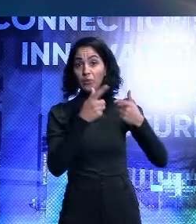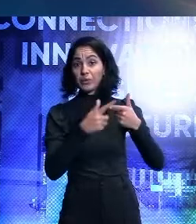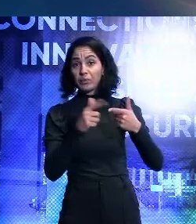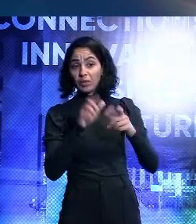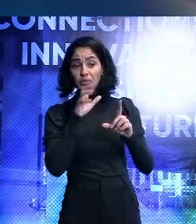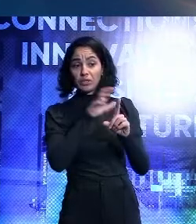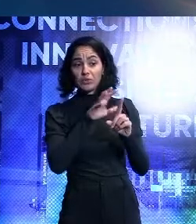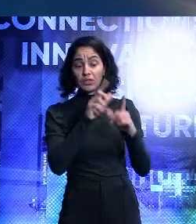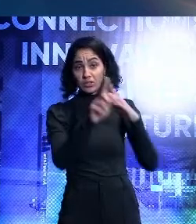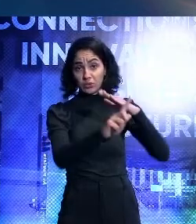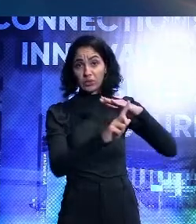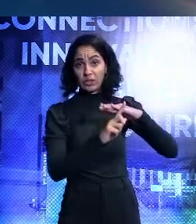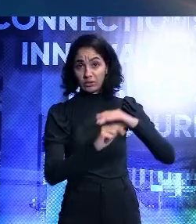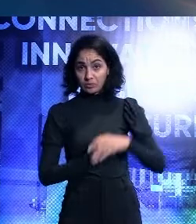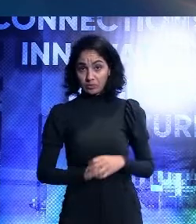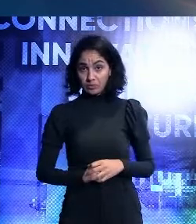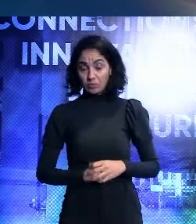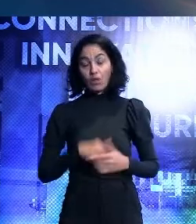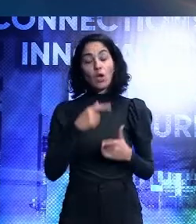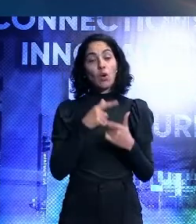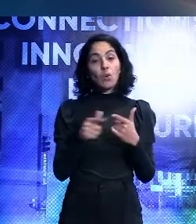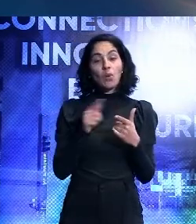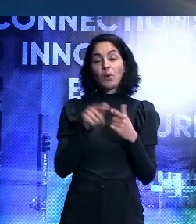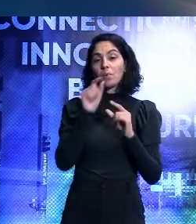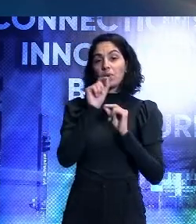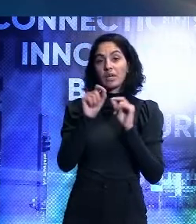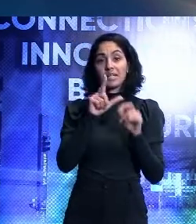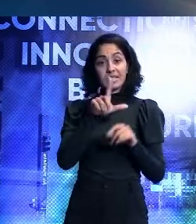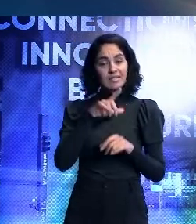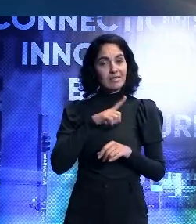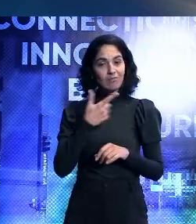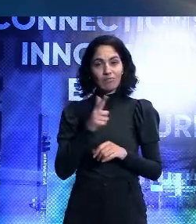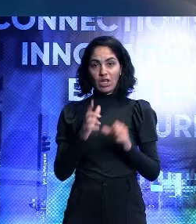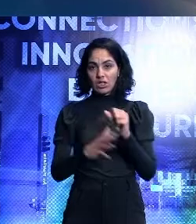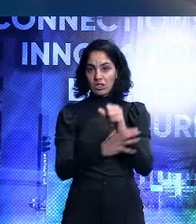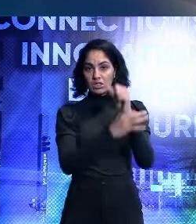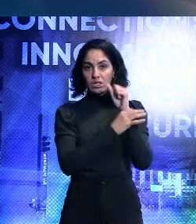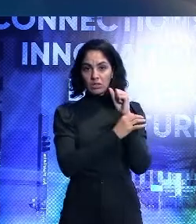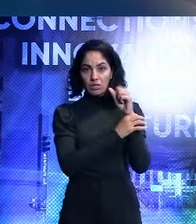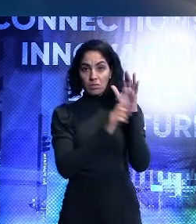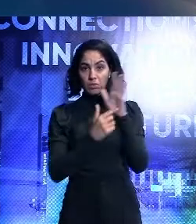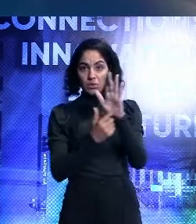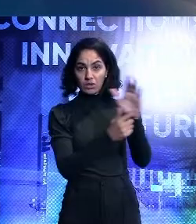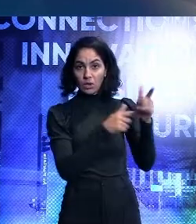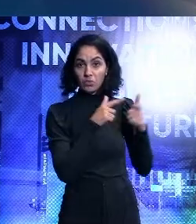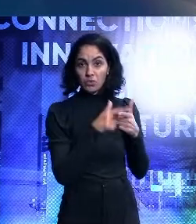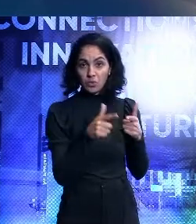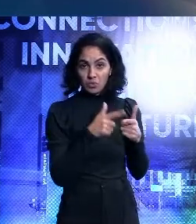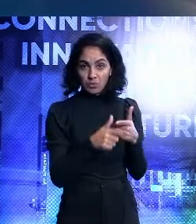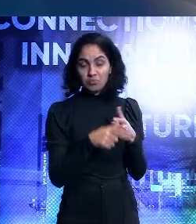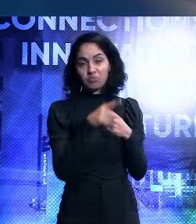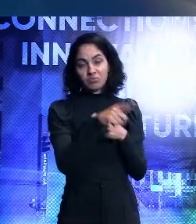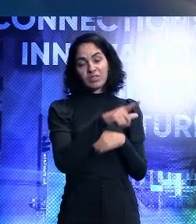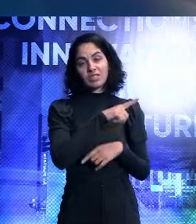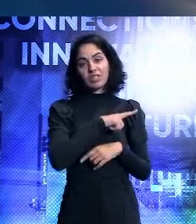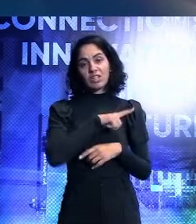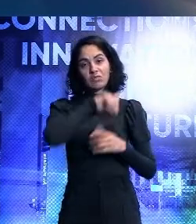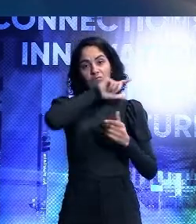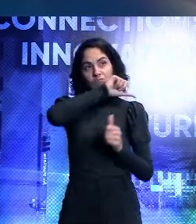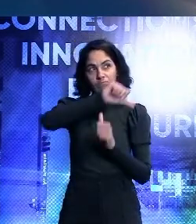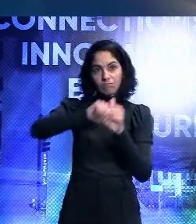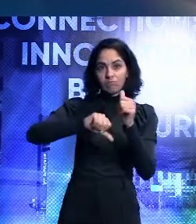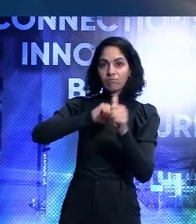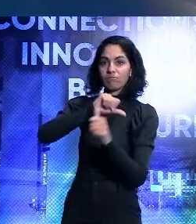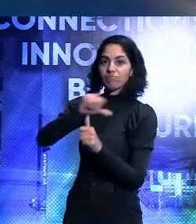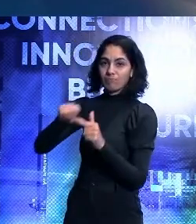aí, o problema é que se você não tem segurança para apontar problemas, você faz uma transformação digital, entre